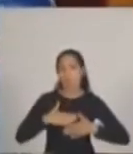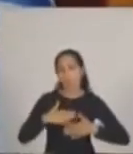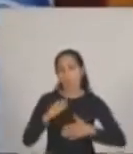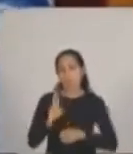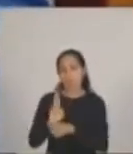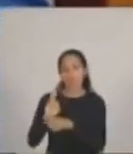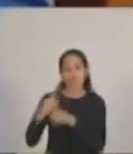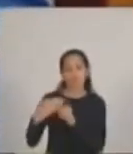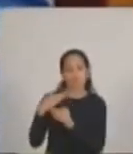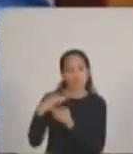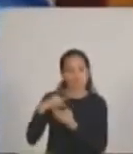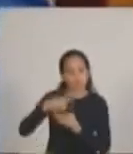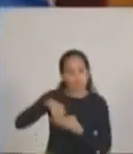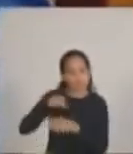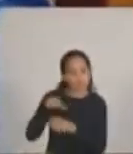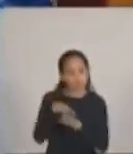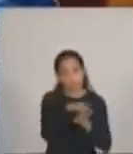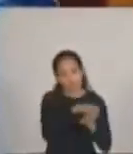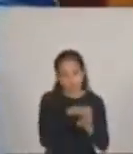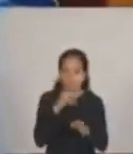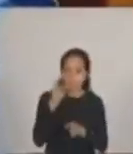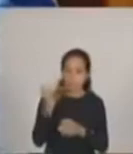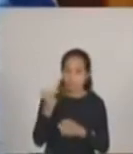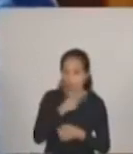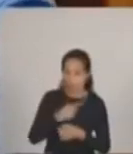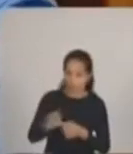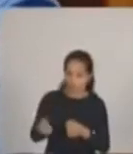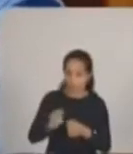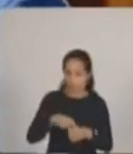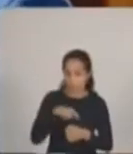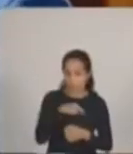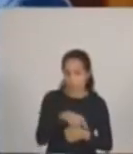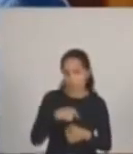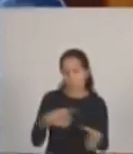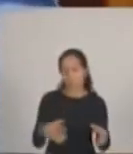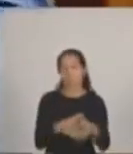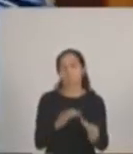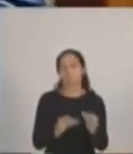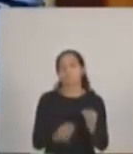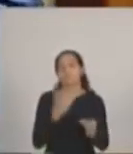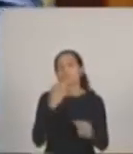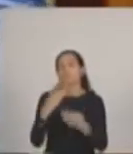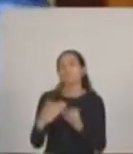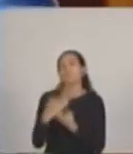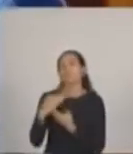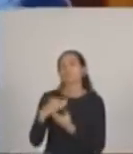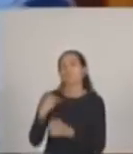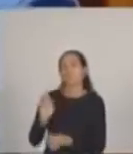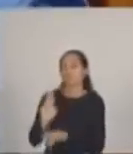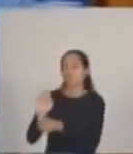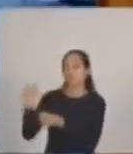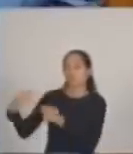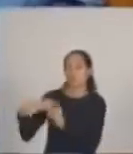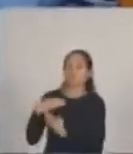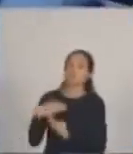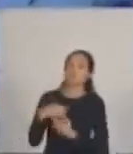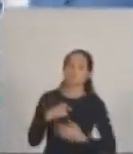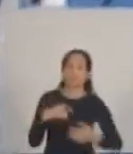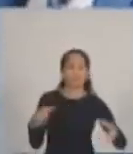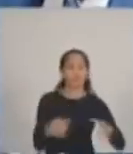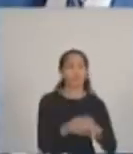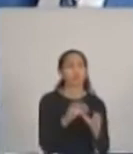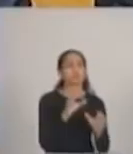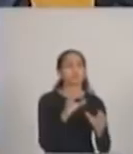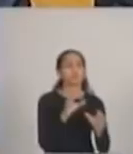orientar. Vou devolver a palavra ao presidente, mas assim, estou na Comissão de Justiça pedindo orientação da Procuradoria nesse caso. A Comissão de Justiça é